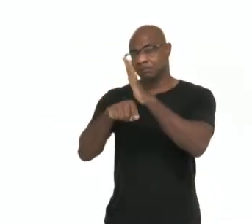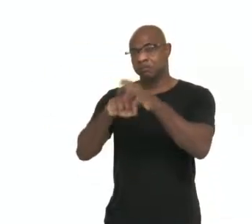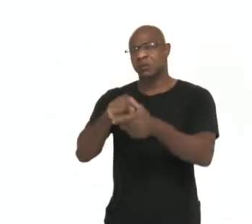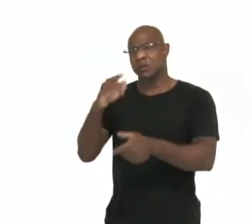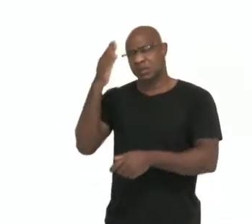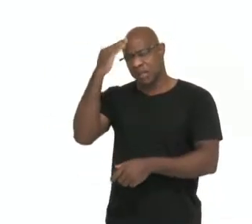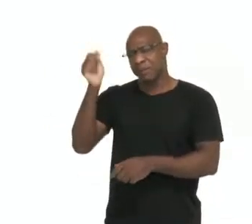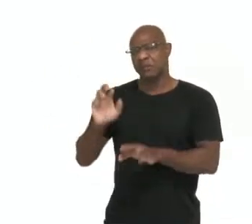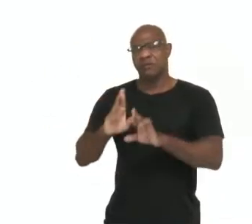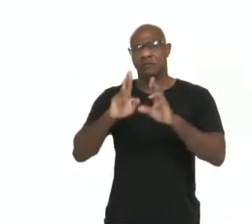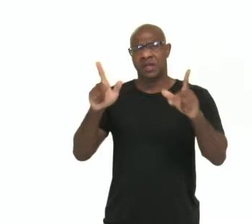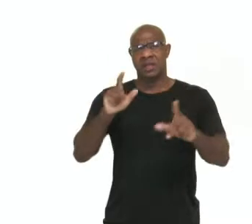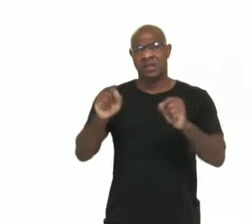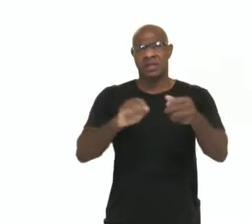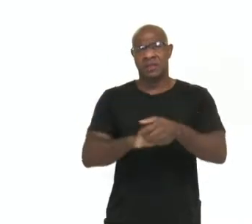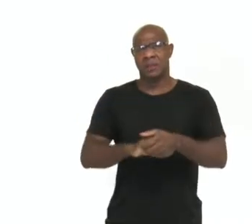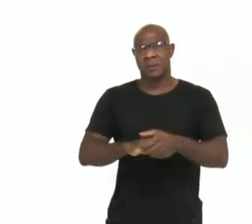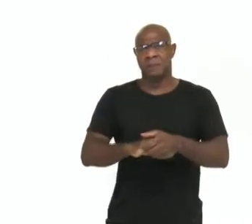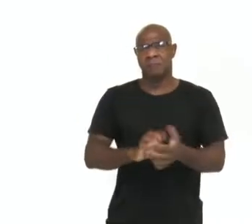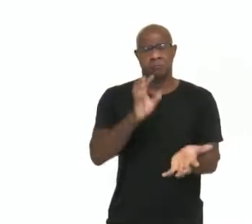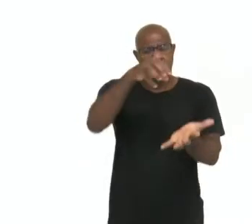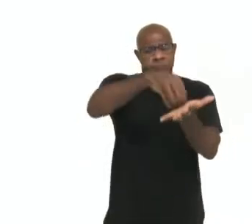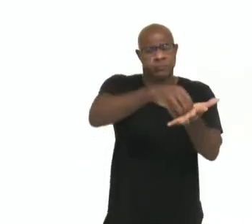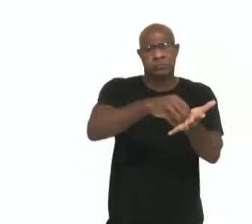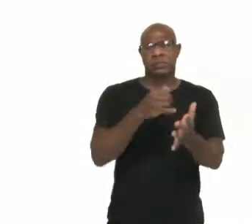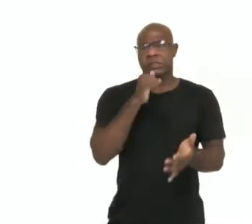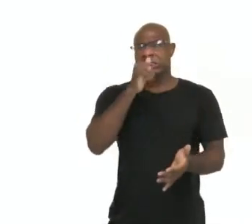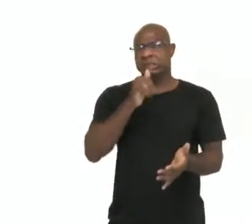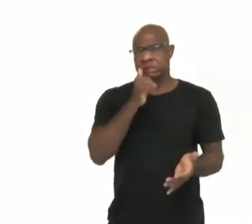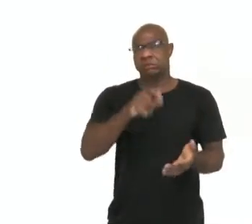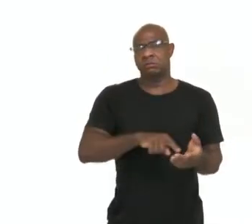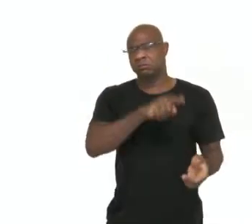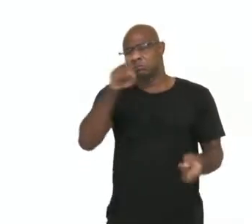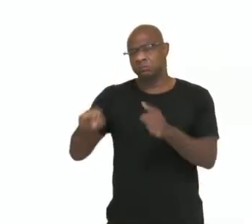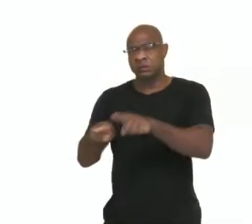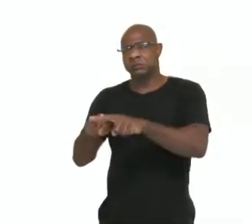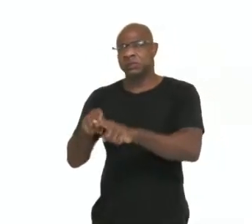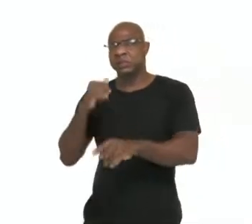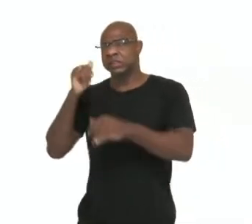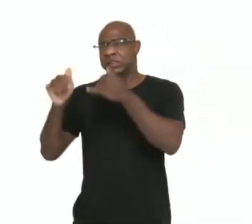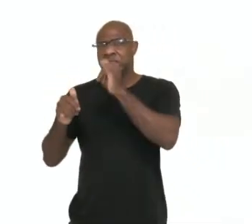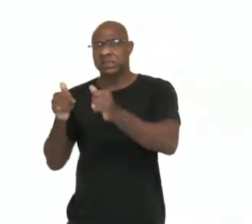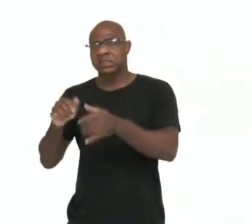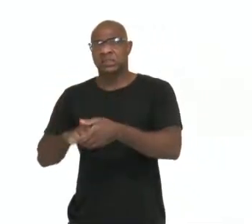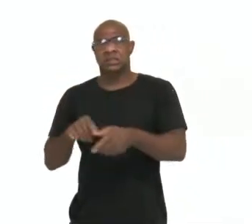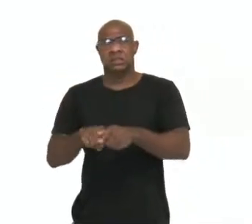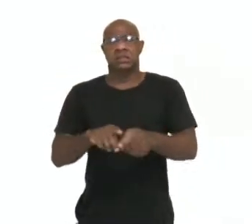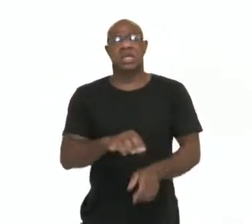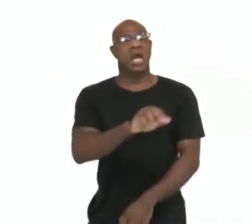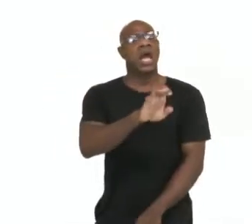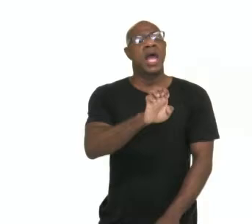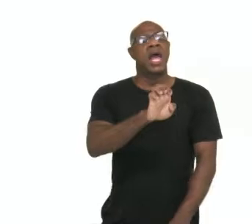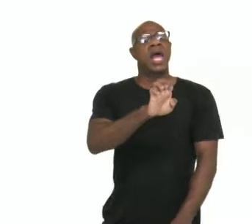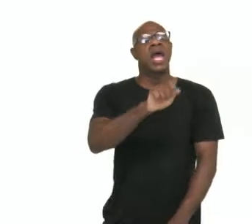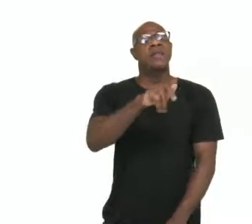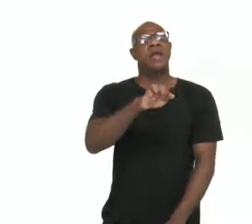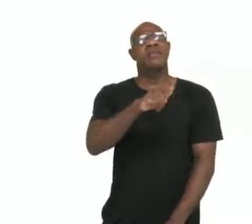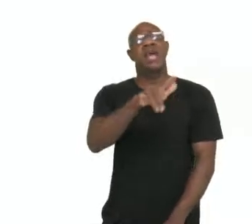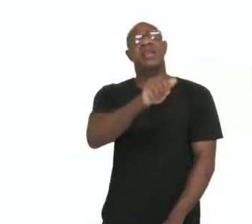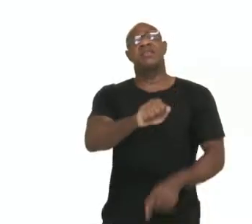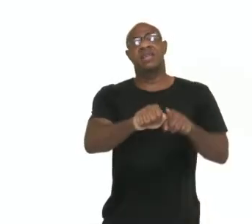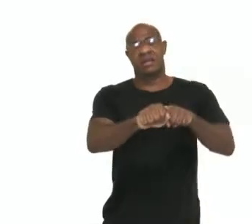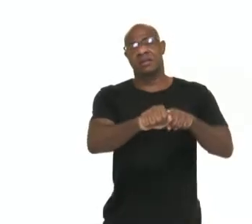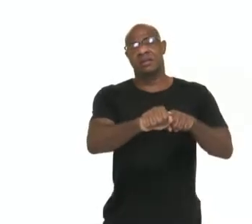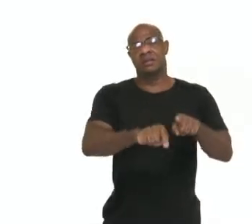sabe a diferença entre matriz energética e matriz elétrica? E ainda, você se lembra o que são fontes